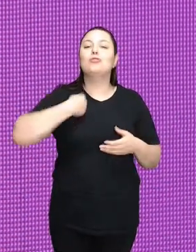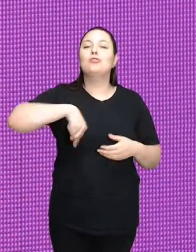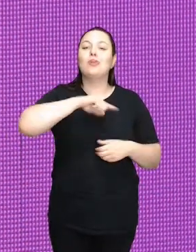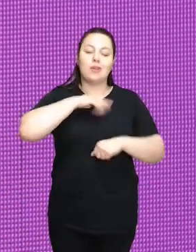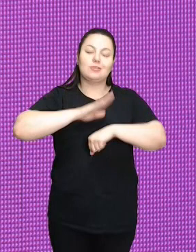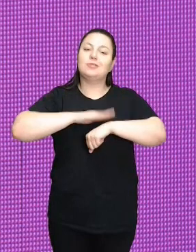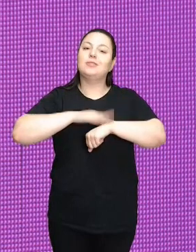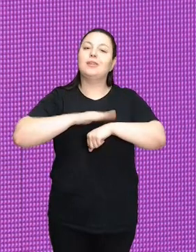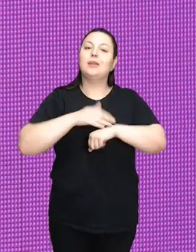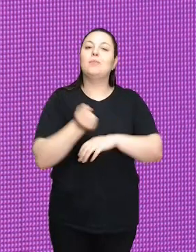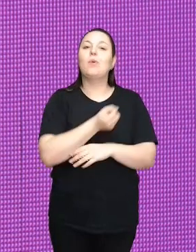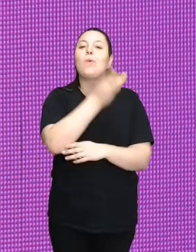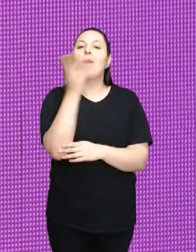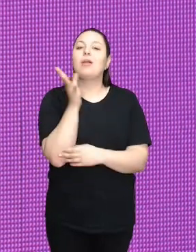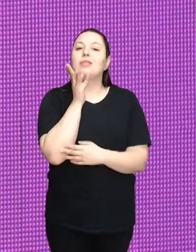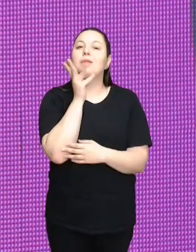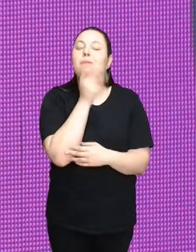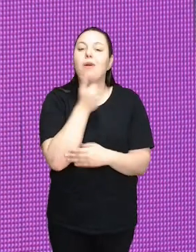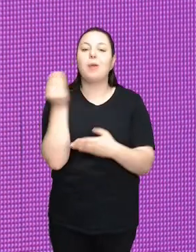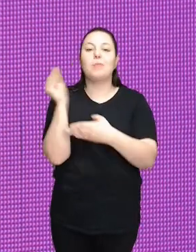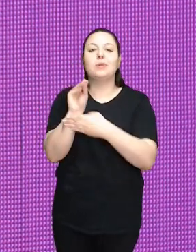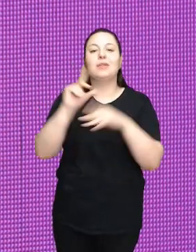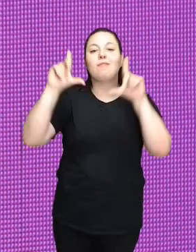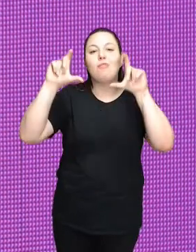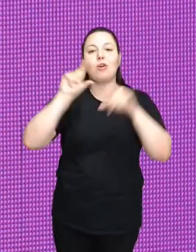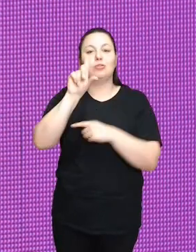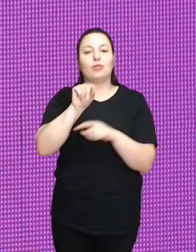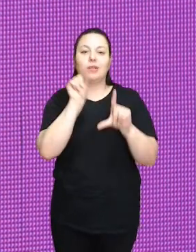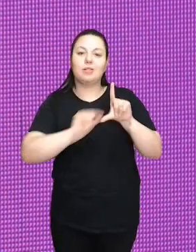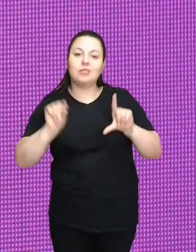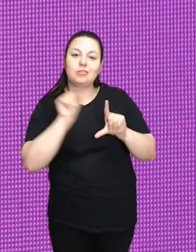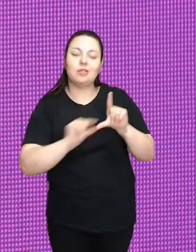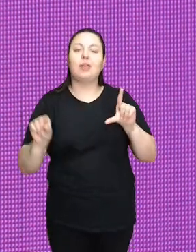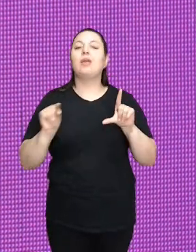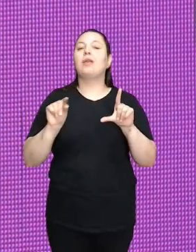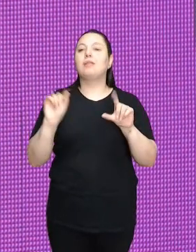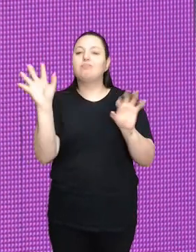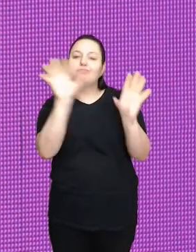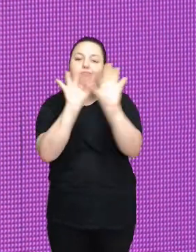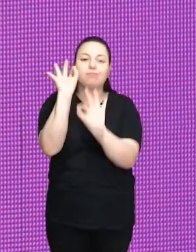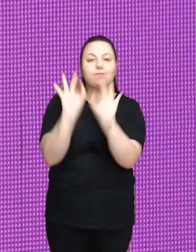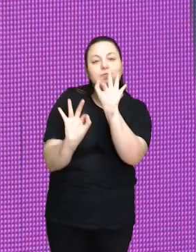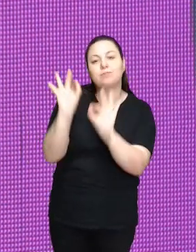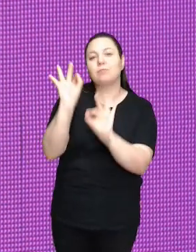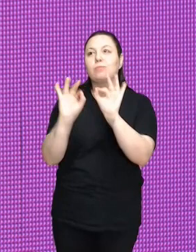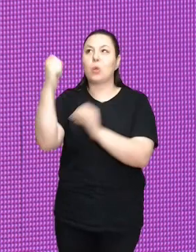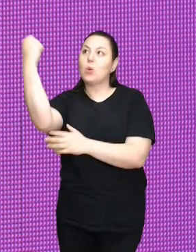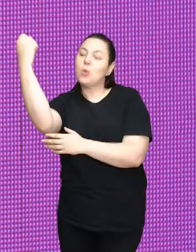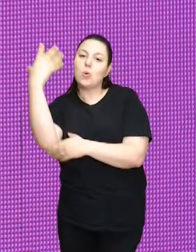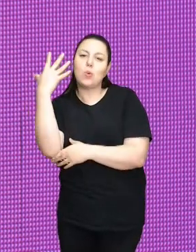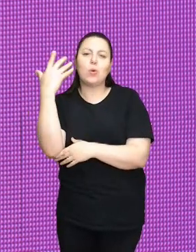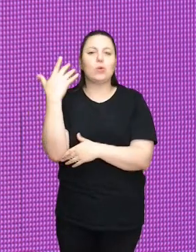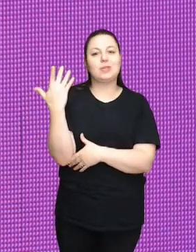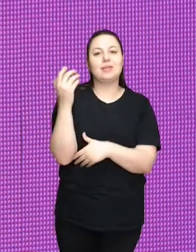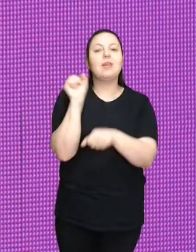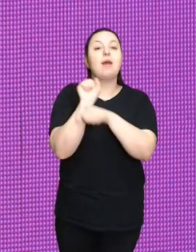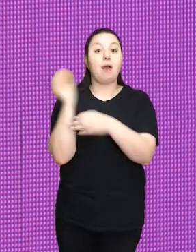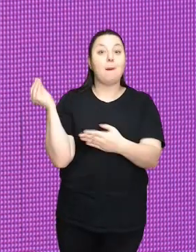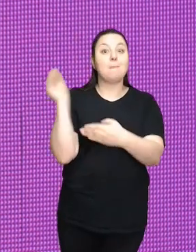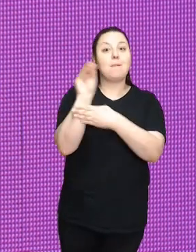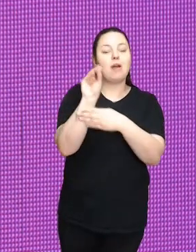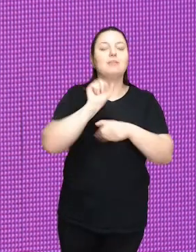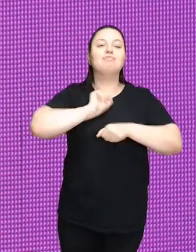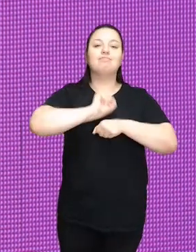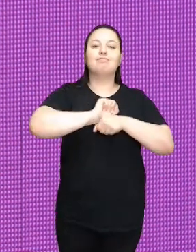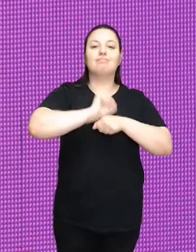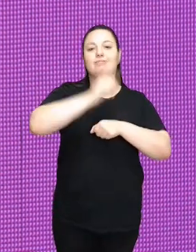legenda, a luz, o filtro, né, comentando, ai, tá linda, perfeita, né, mantendo também conexões